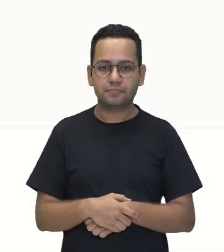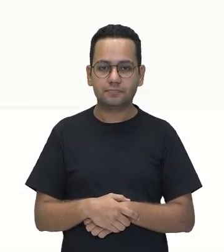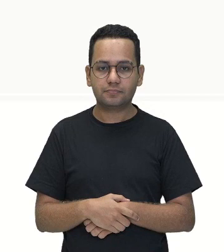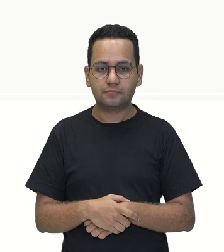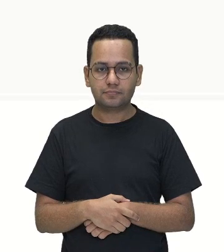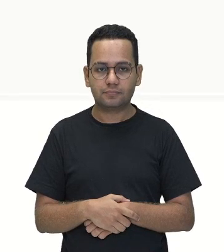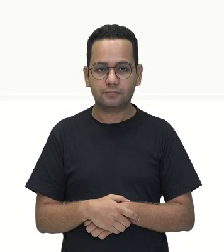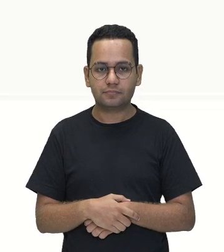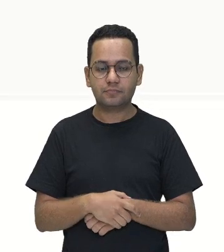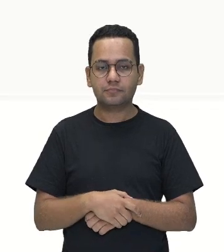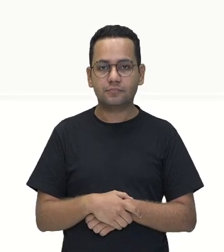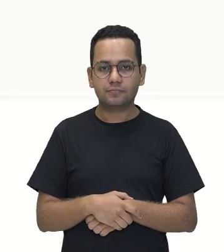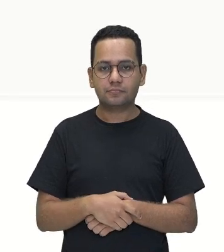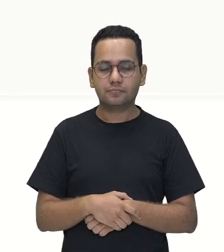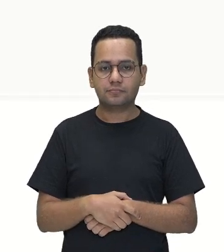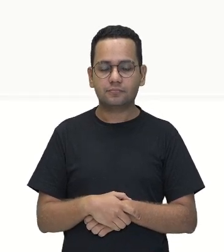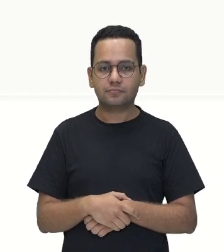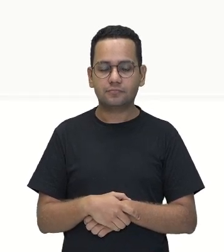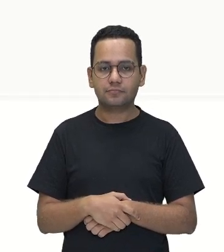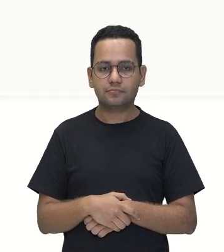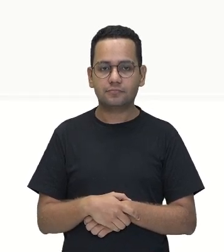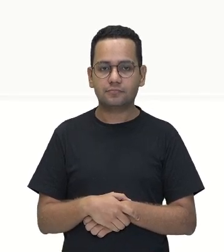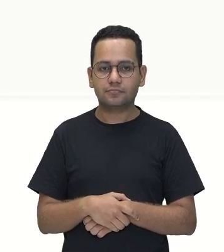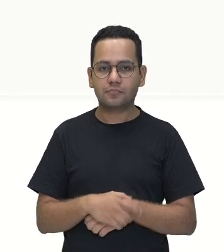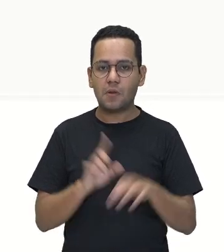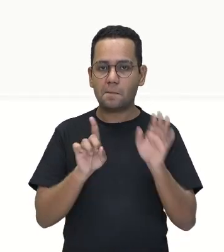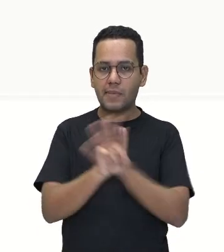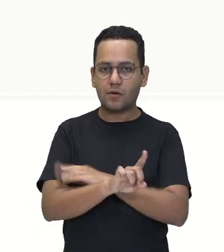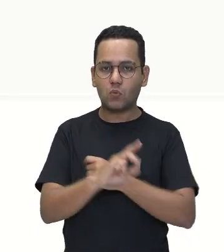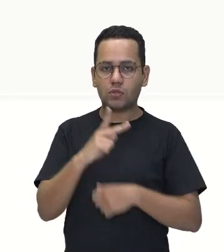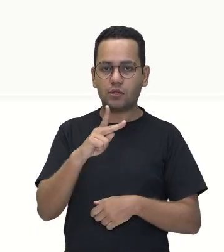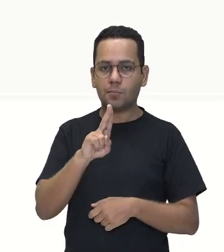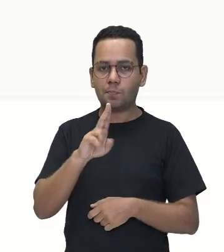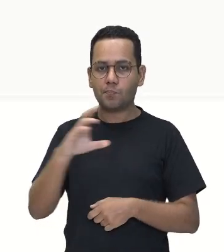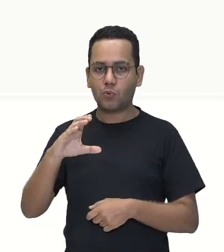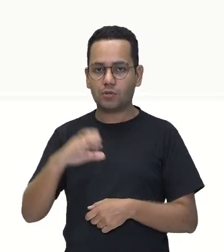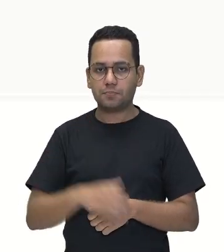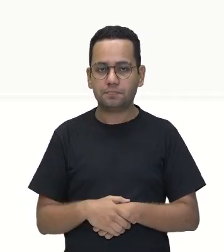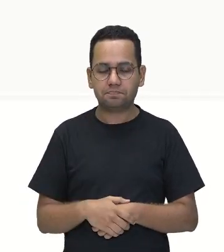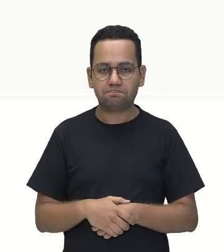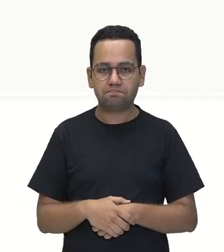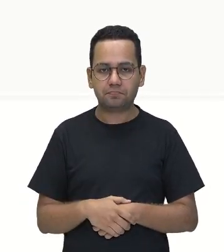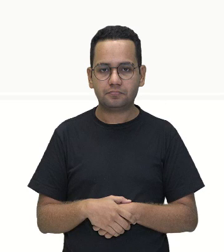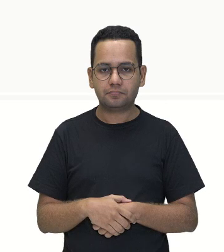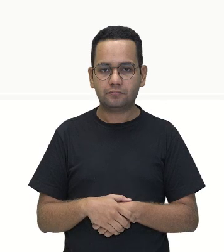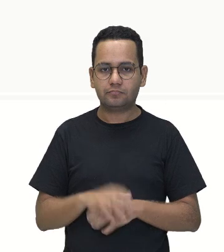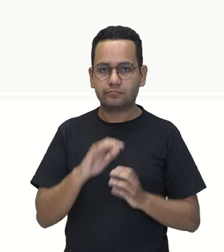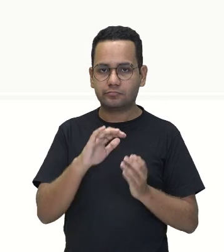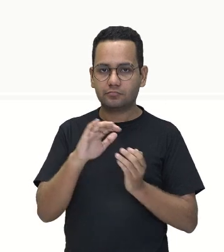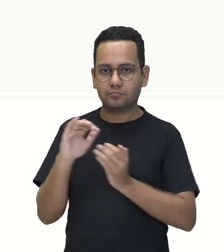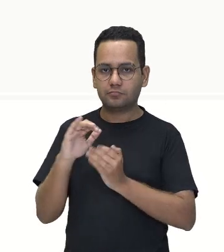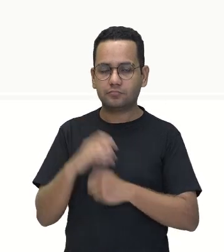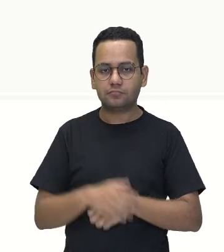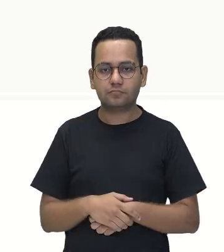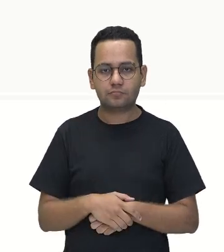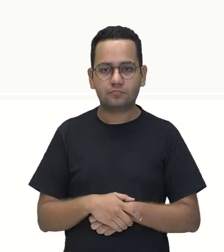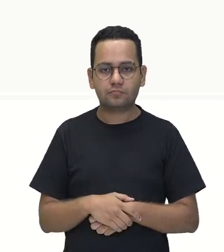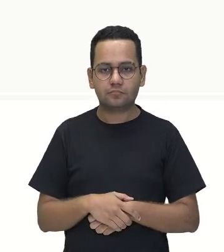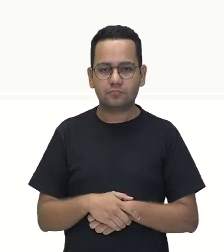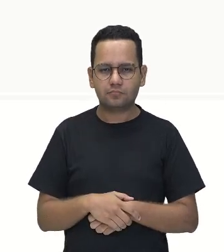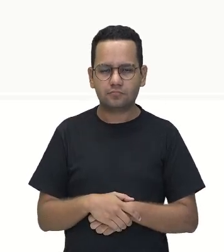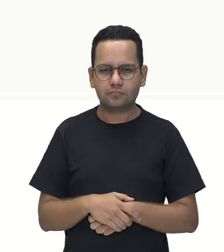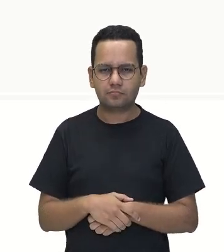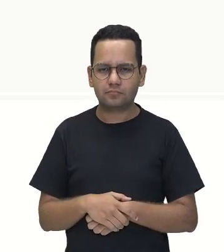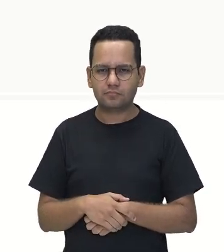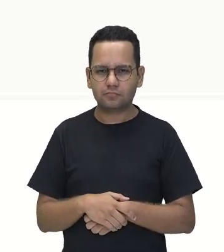PUC né como é que a gente vai trabalhar essa